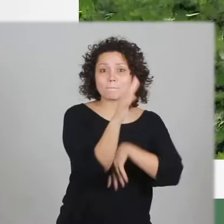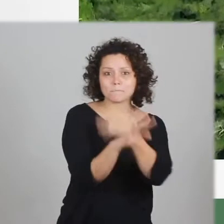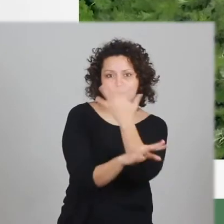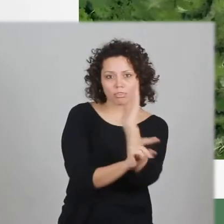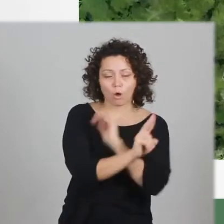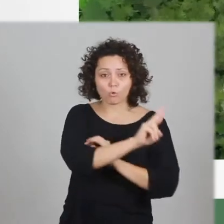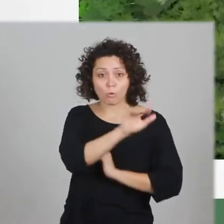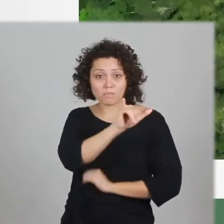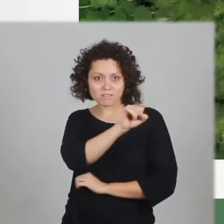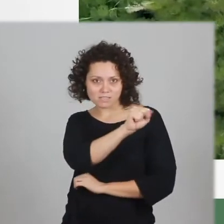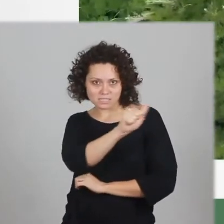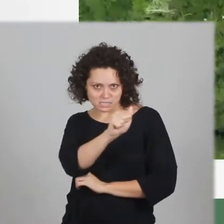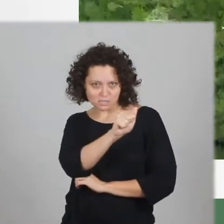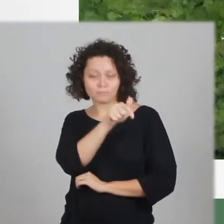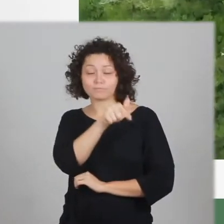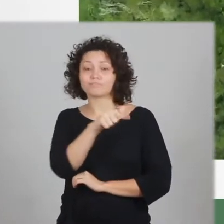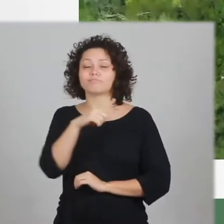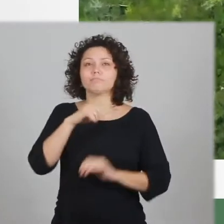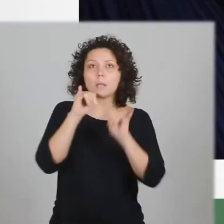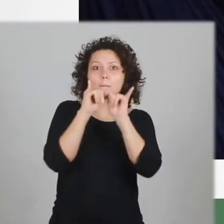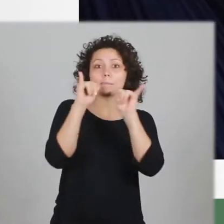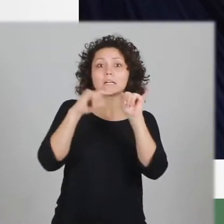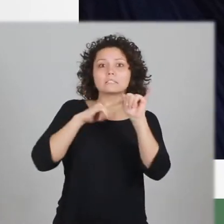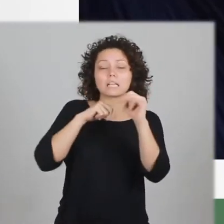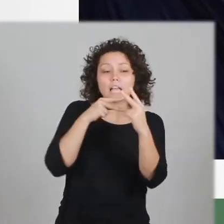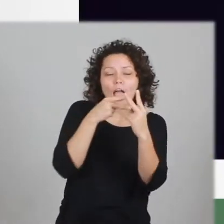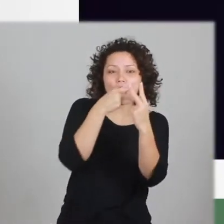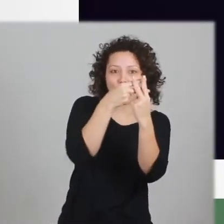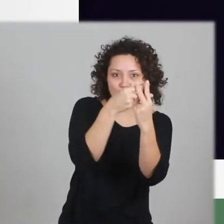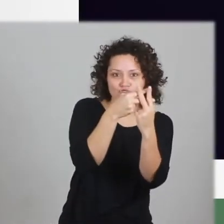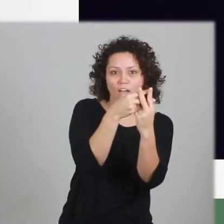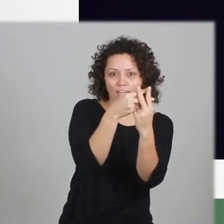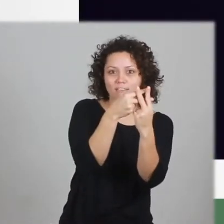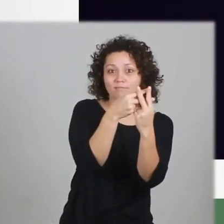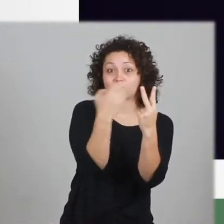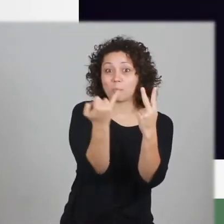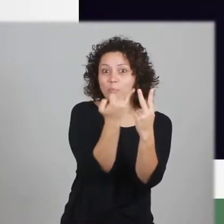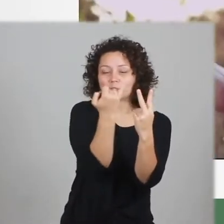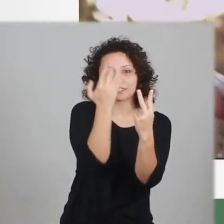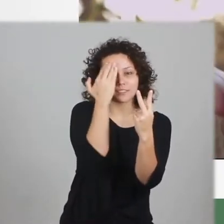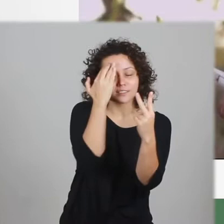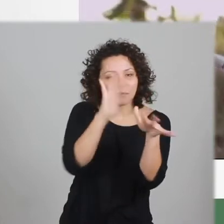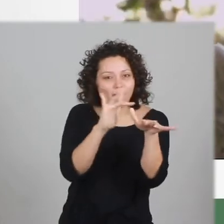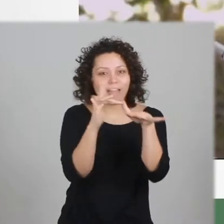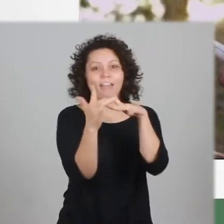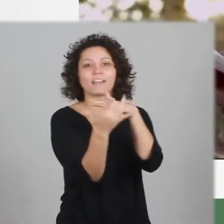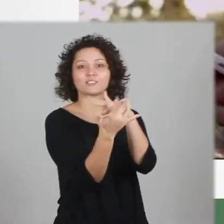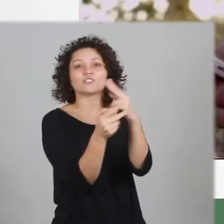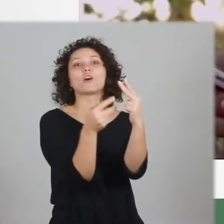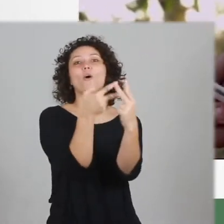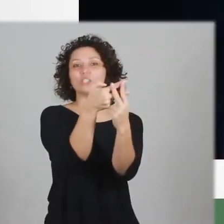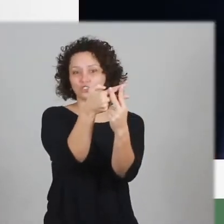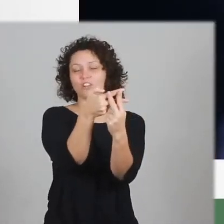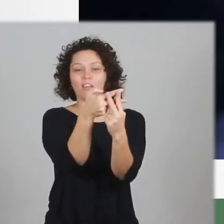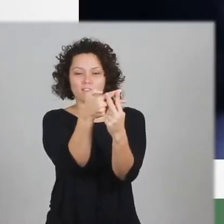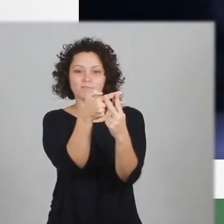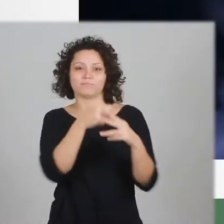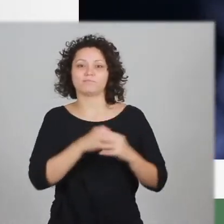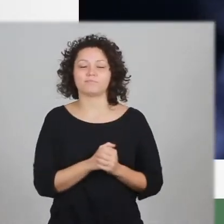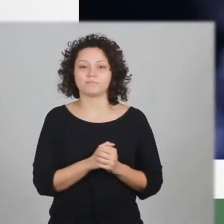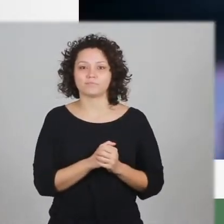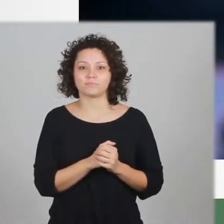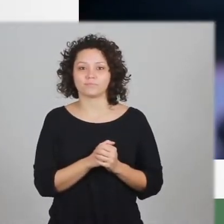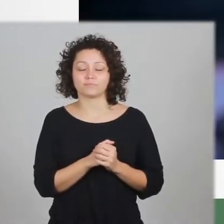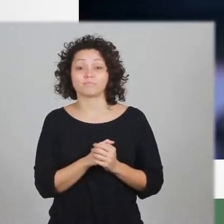uma hashtag e as campanhas sempre, quando você pensa em campanha, é importante pensar em rede social e em hashtags. Então